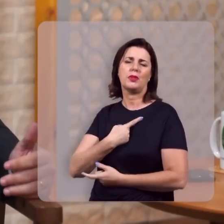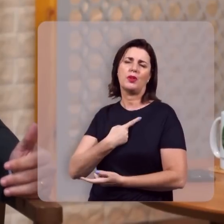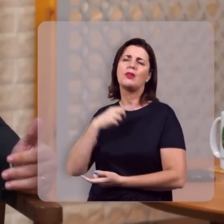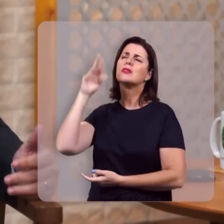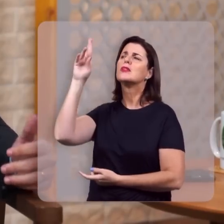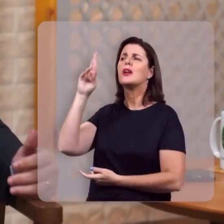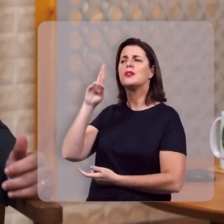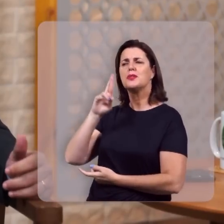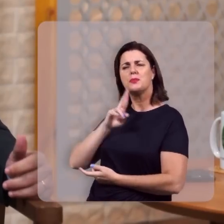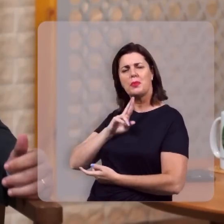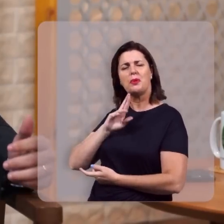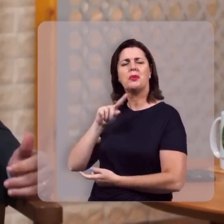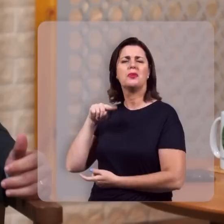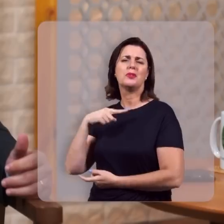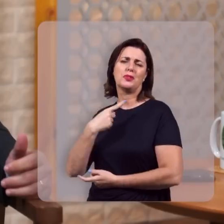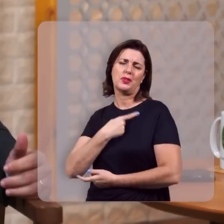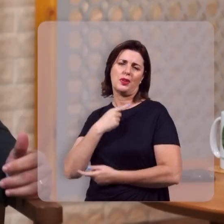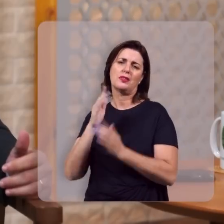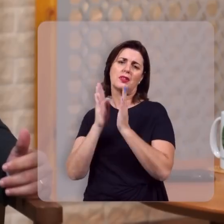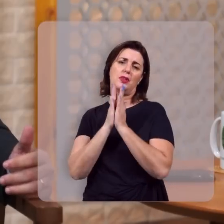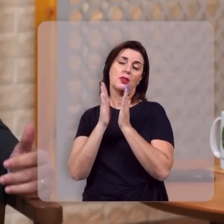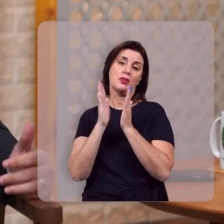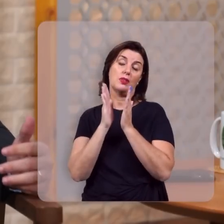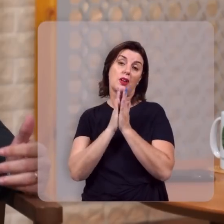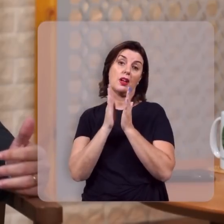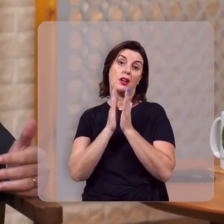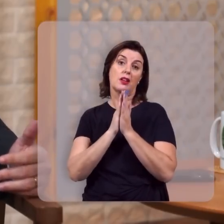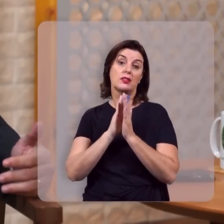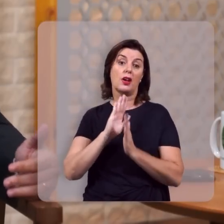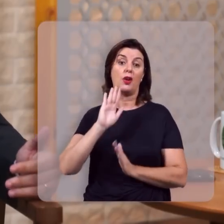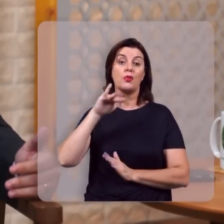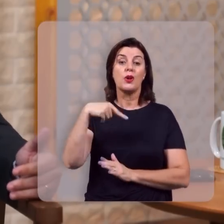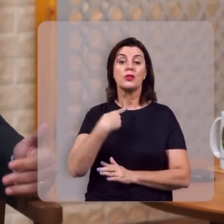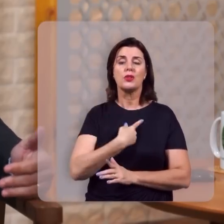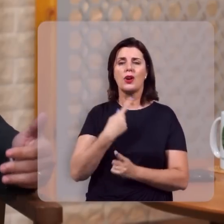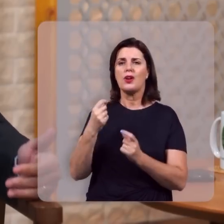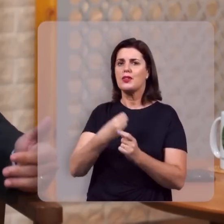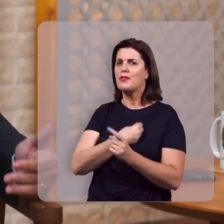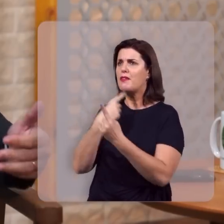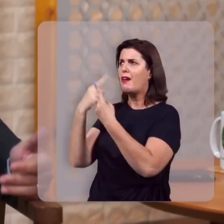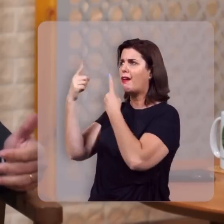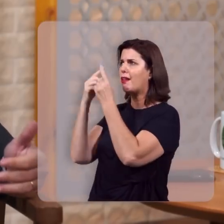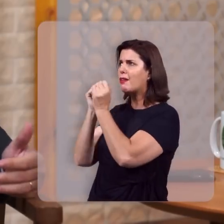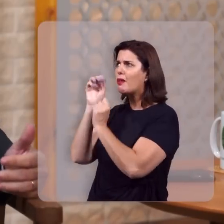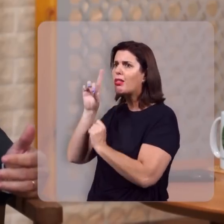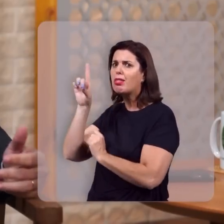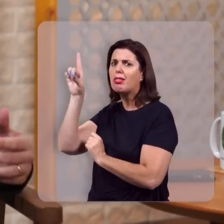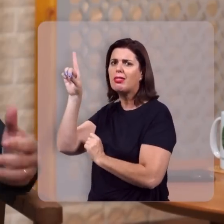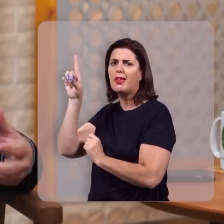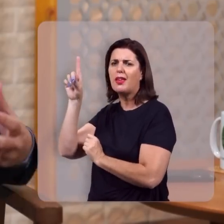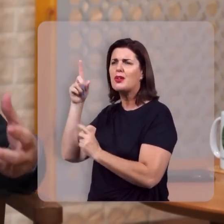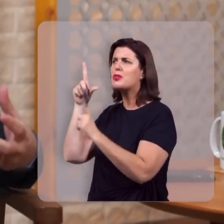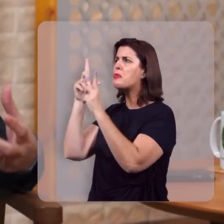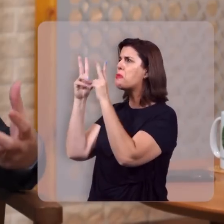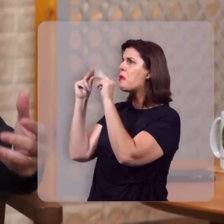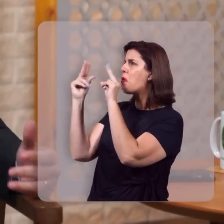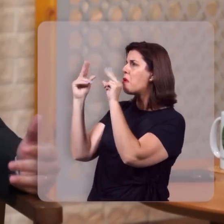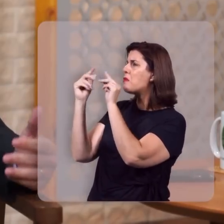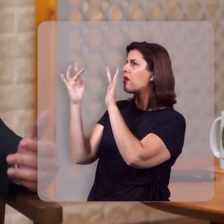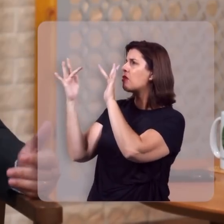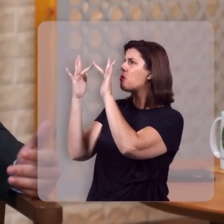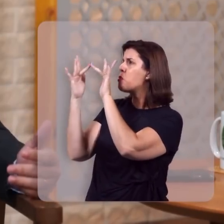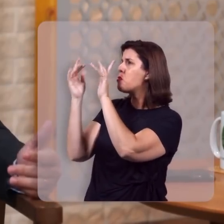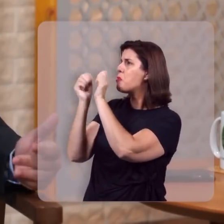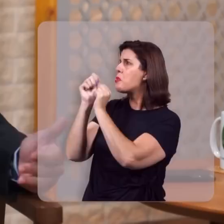que ouve as nossas orações. E quando nós vivemos, então, esse relacionamento com Deus, conversando e